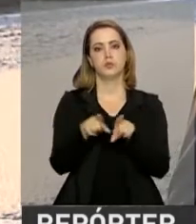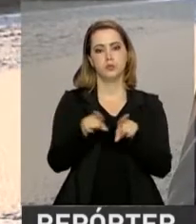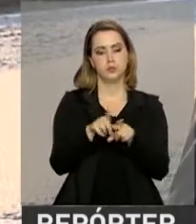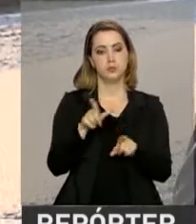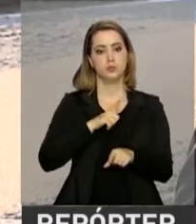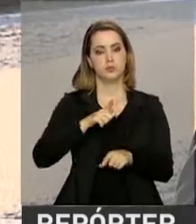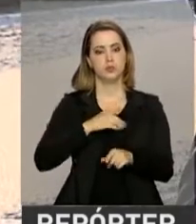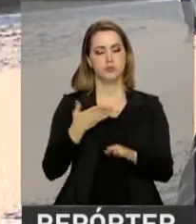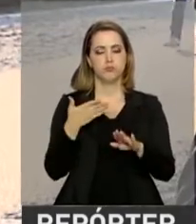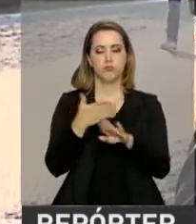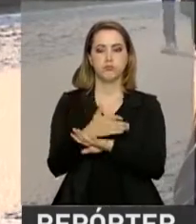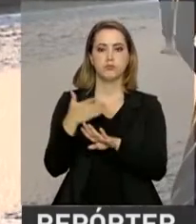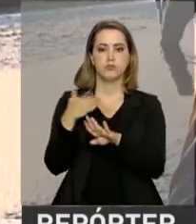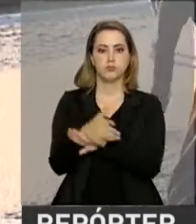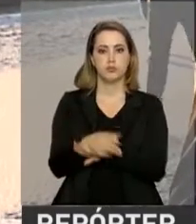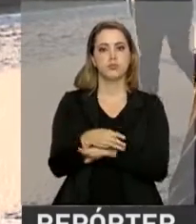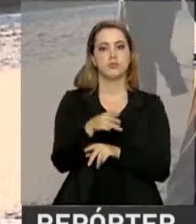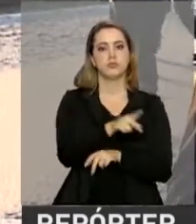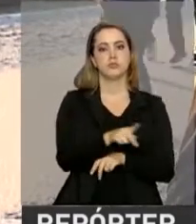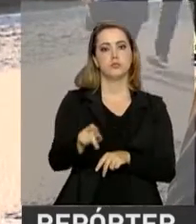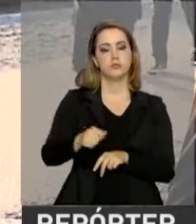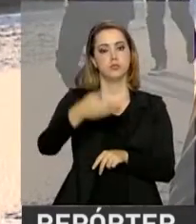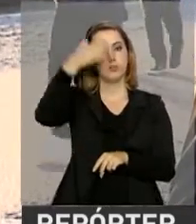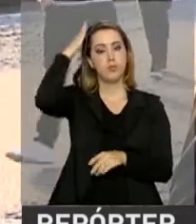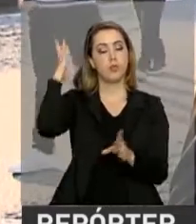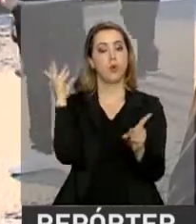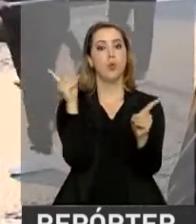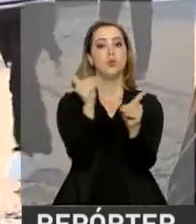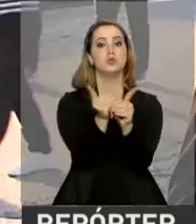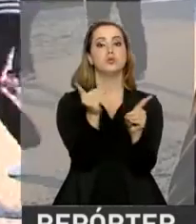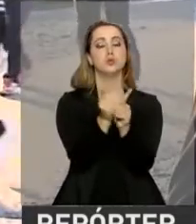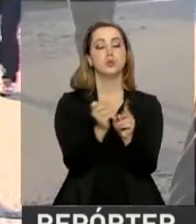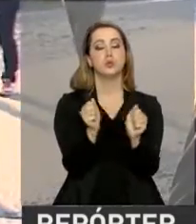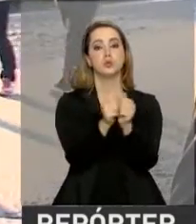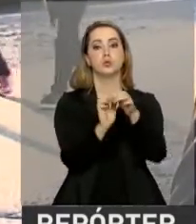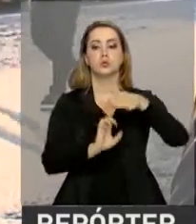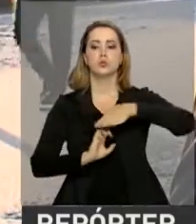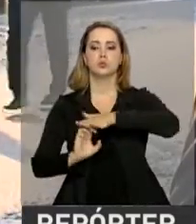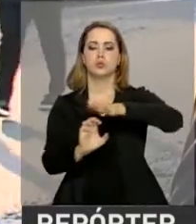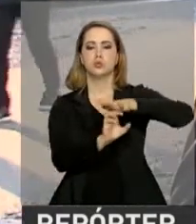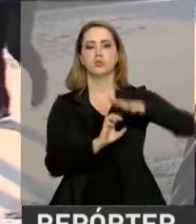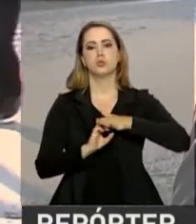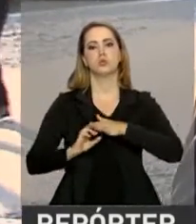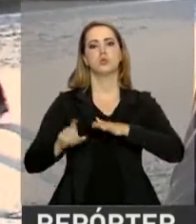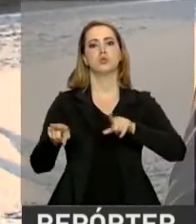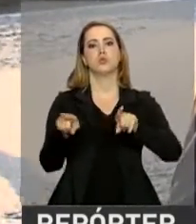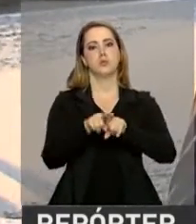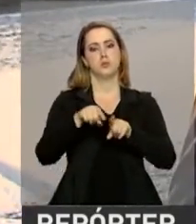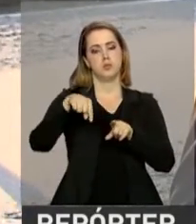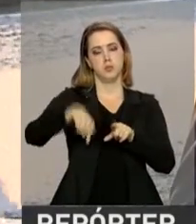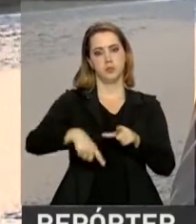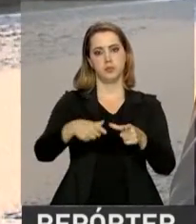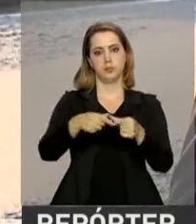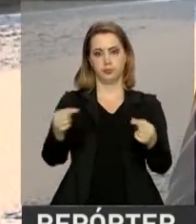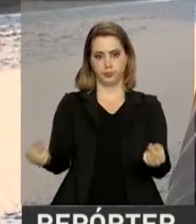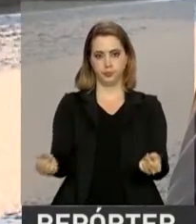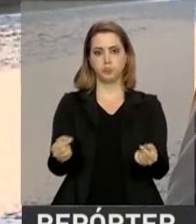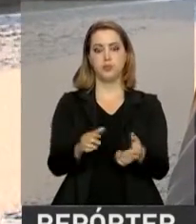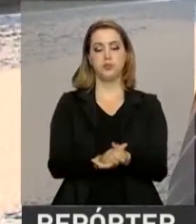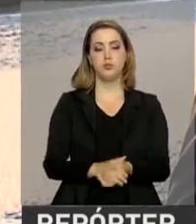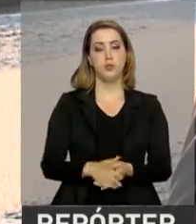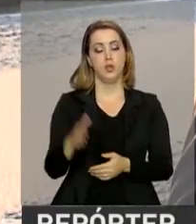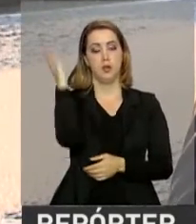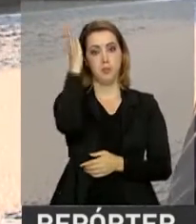prevista a participação do presidente michel temer em um encontro com empresários investidores japoneses aqui em tóquio